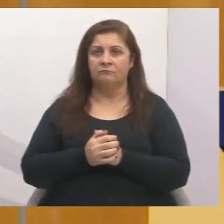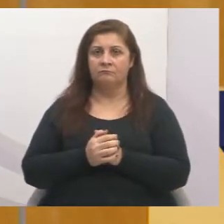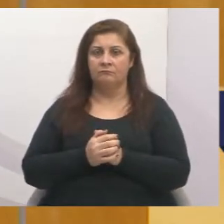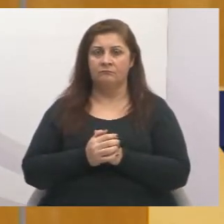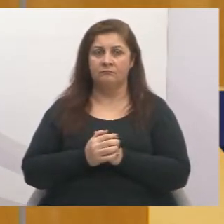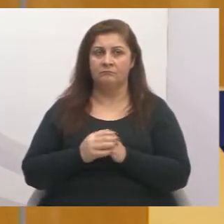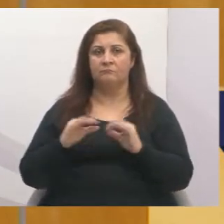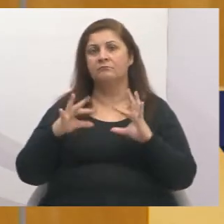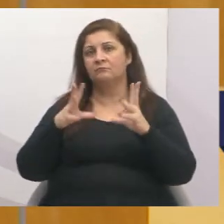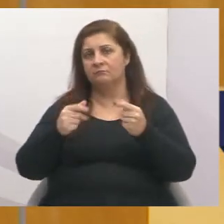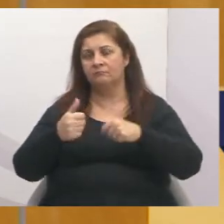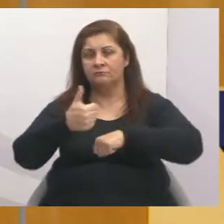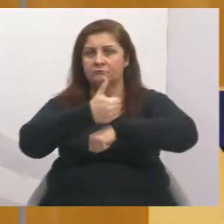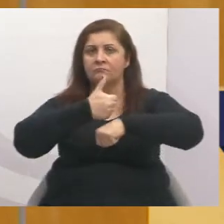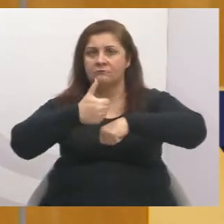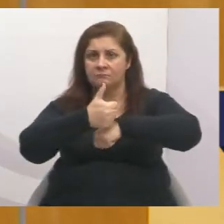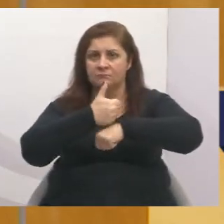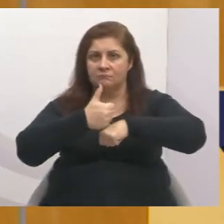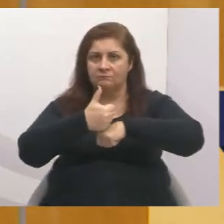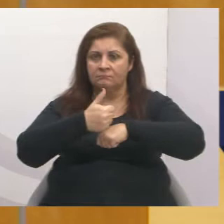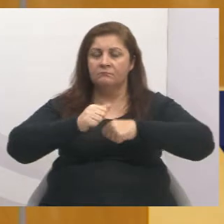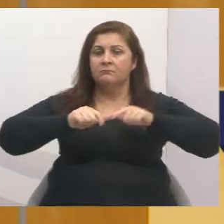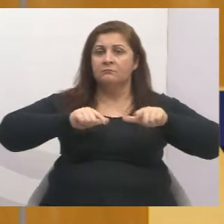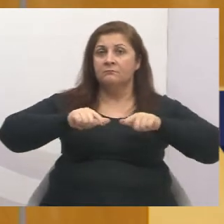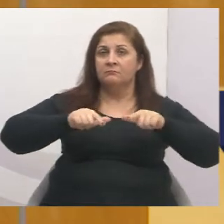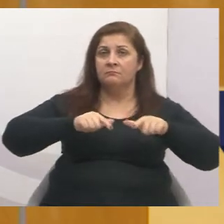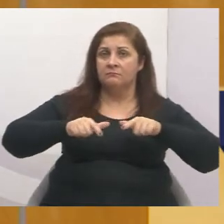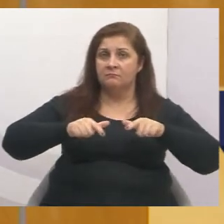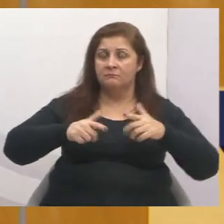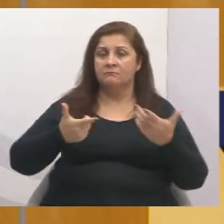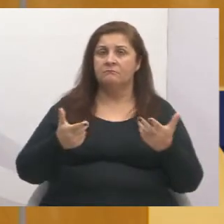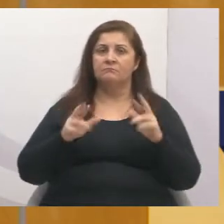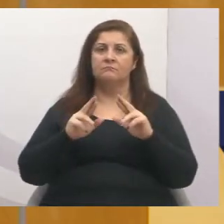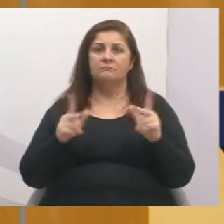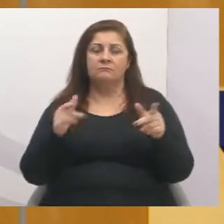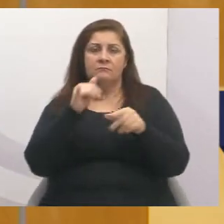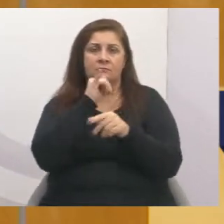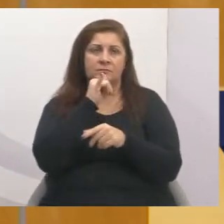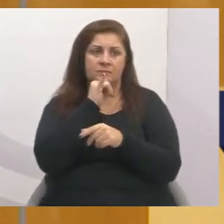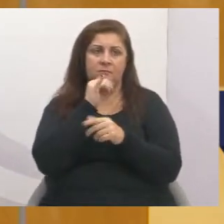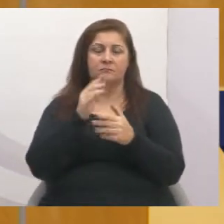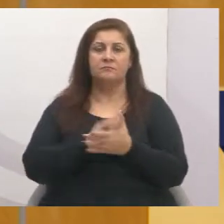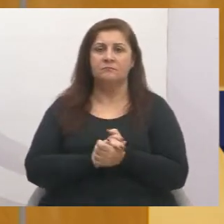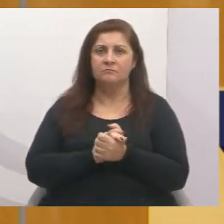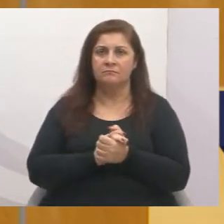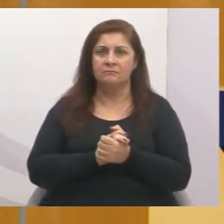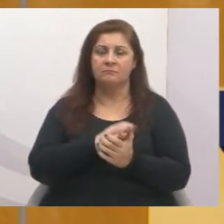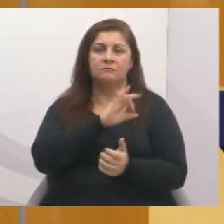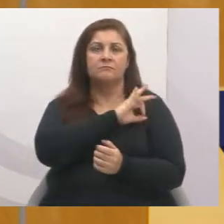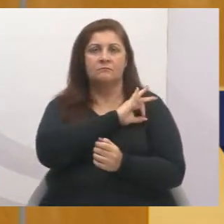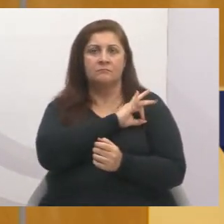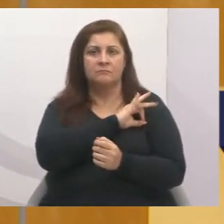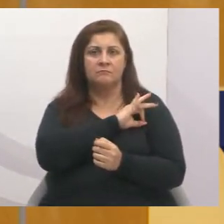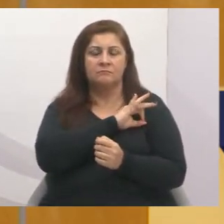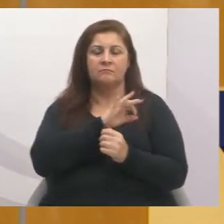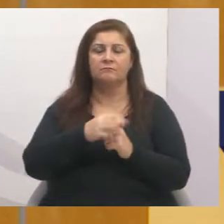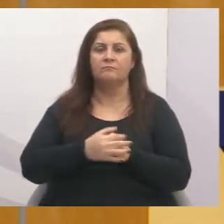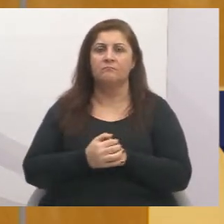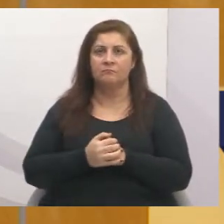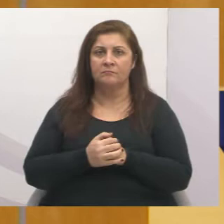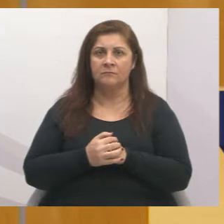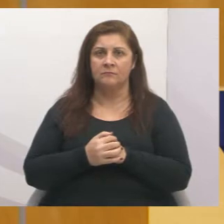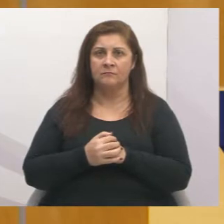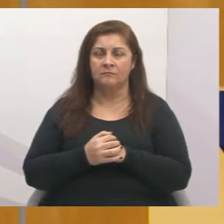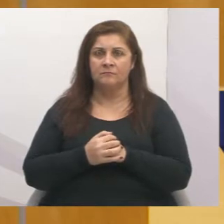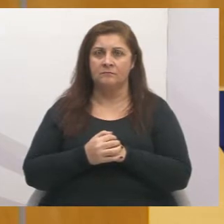categoria dos profissionais que têm condições de trabalho diferenciados, como, por exemplo, o pessoal da guarda, o pessoal que